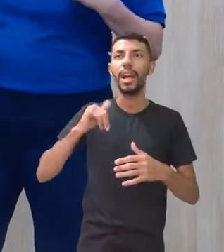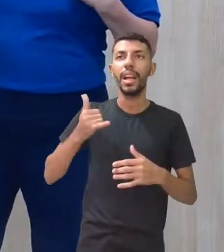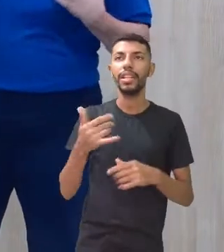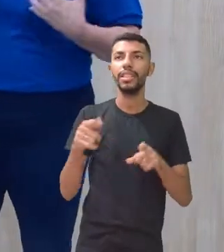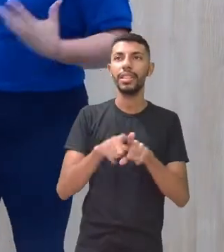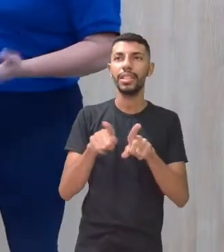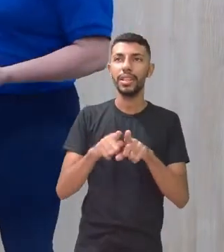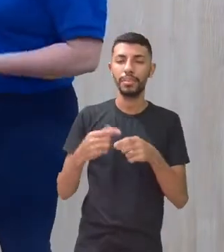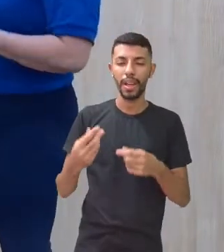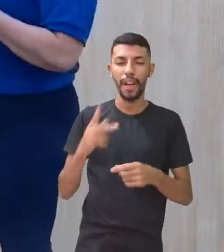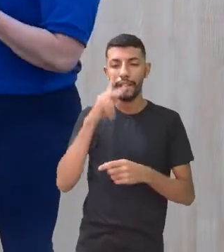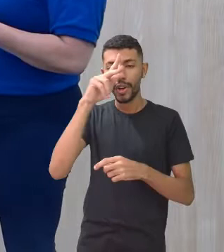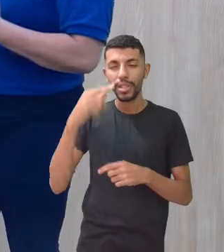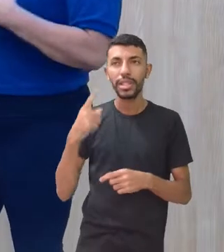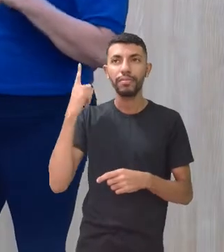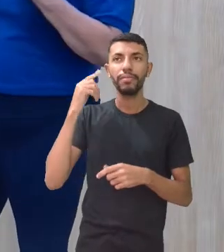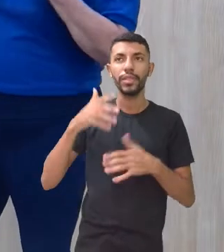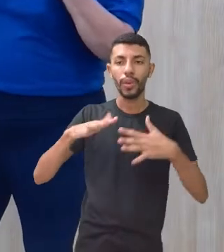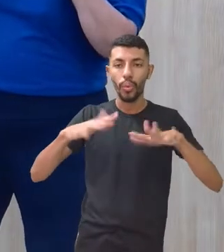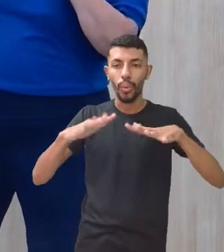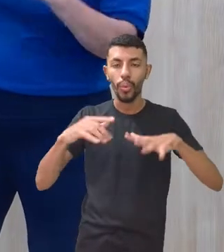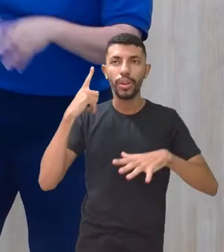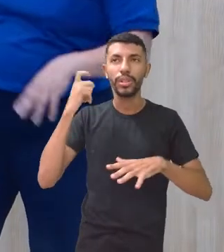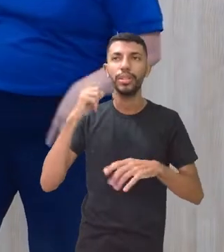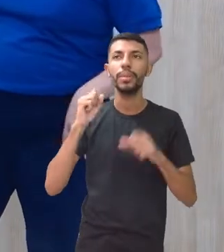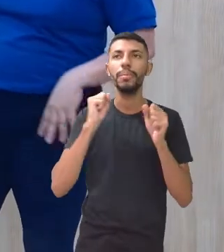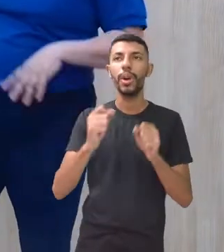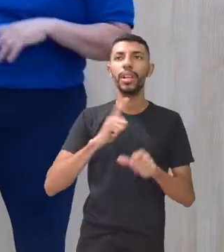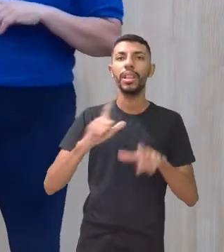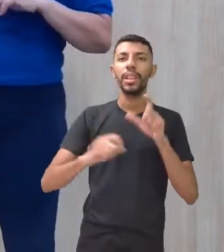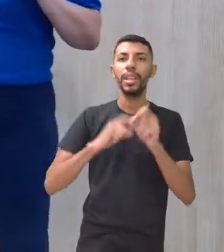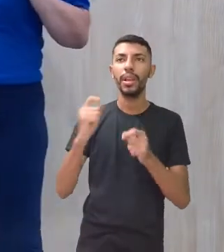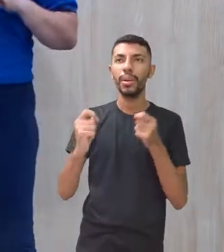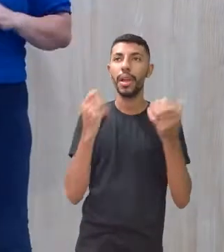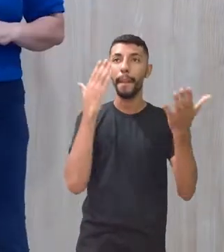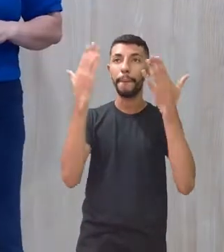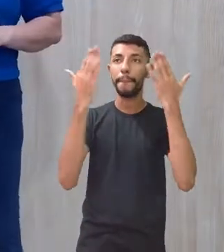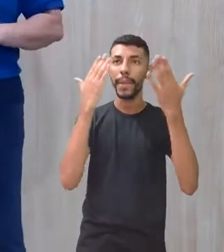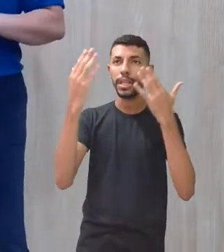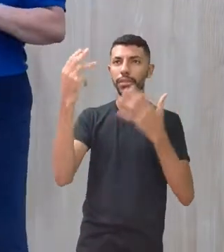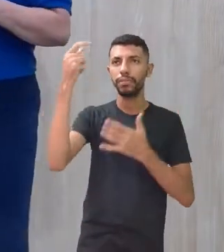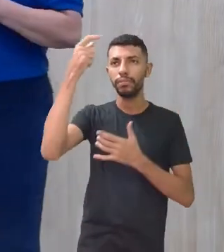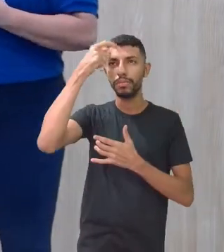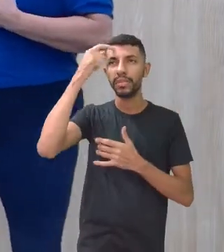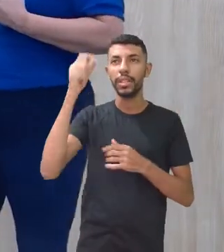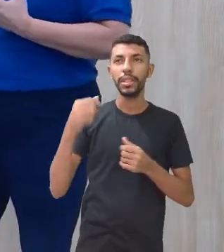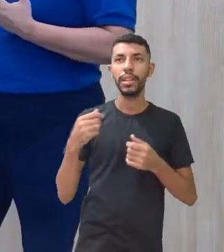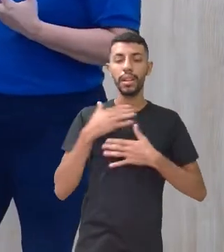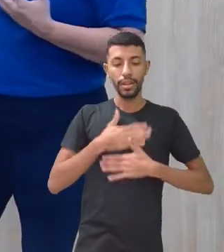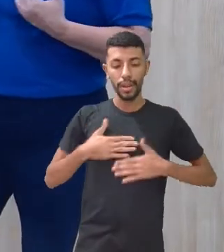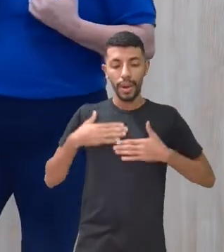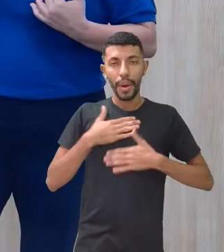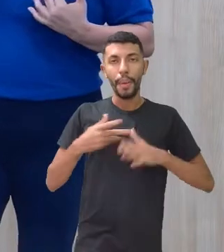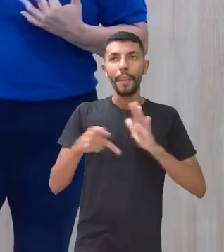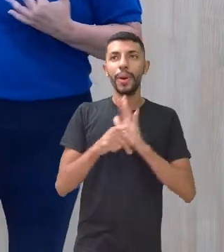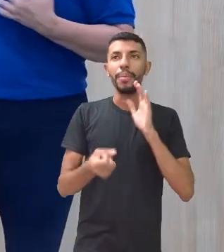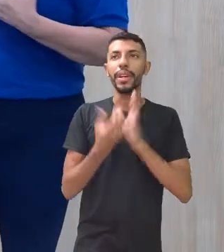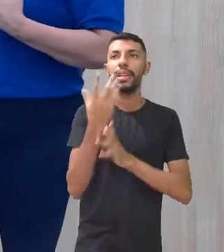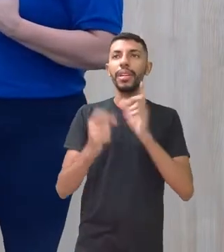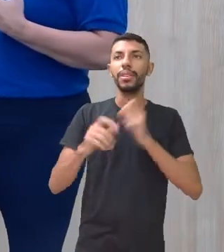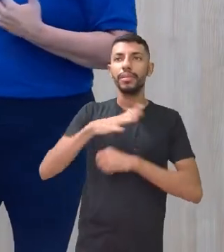som podem provocar respostas psicológicas satisfatórias para estabelecer um